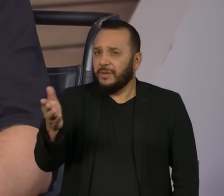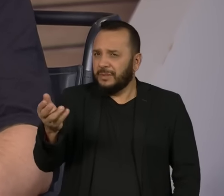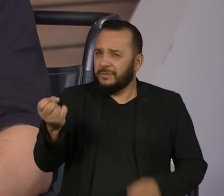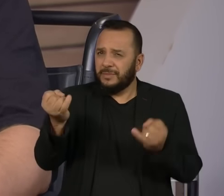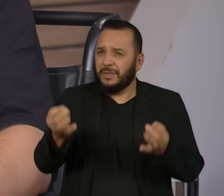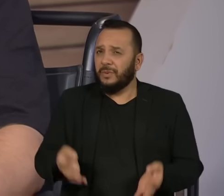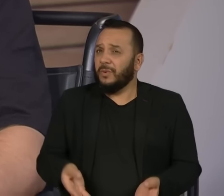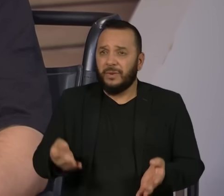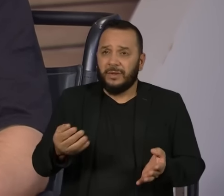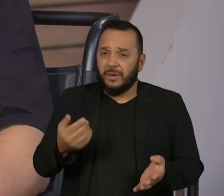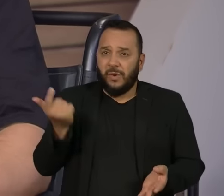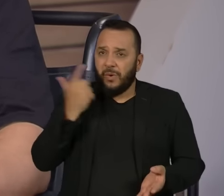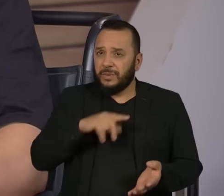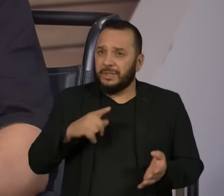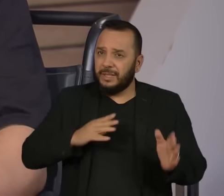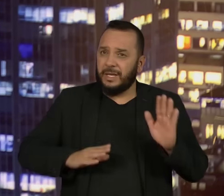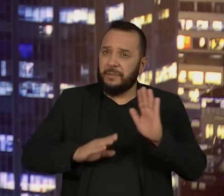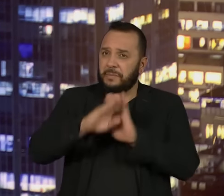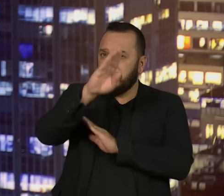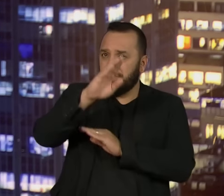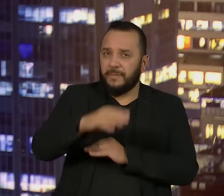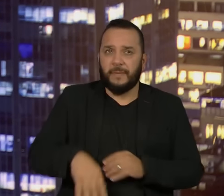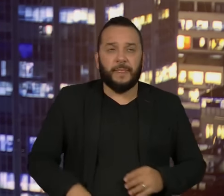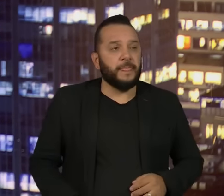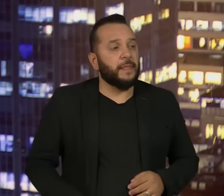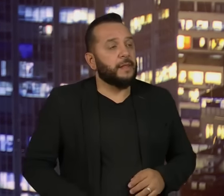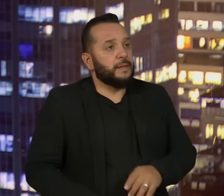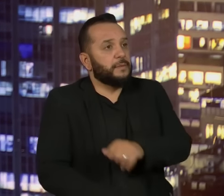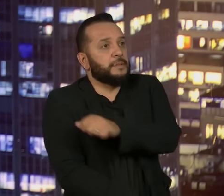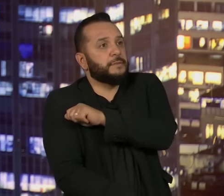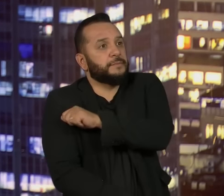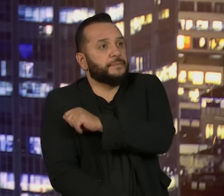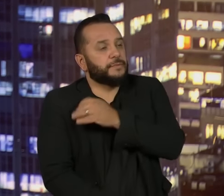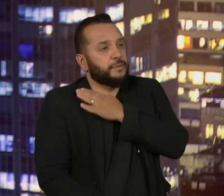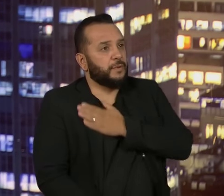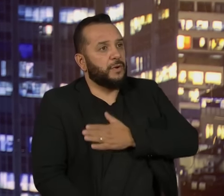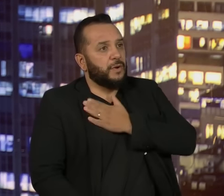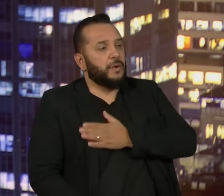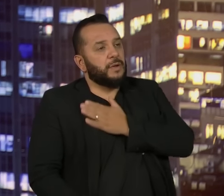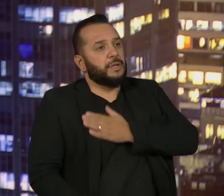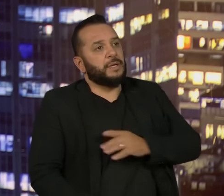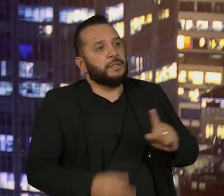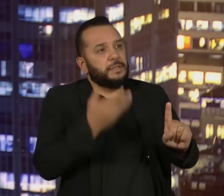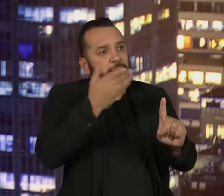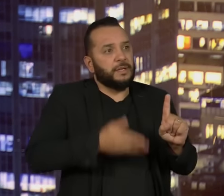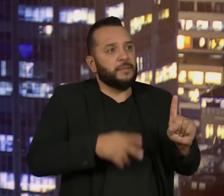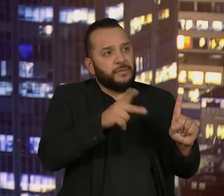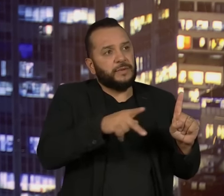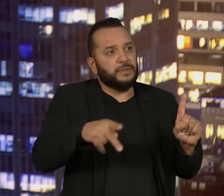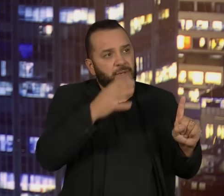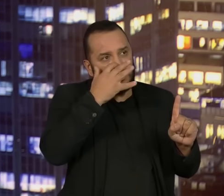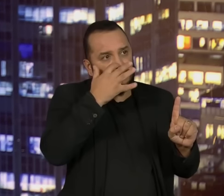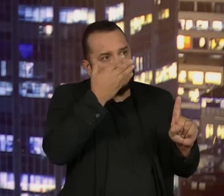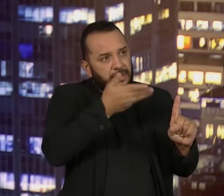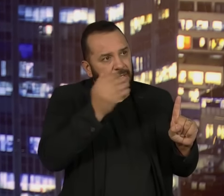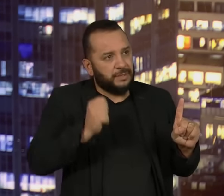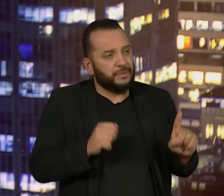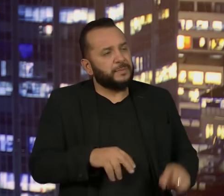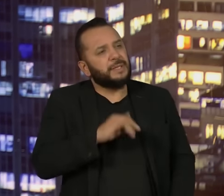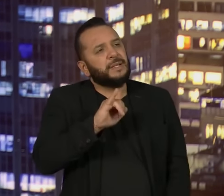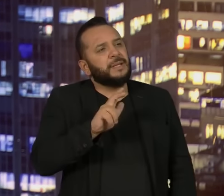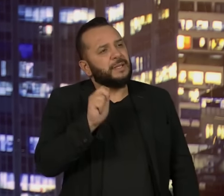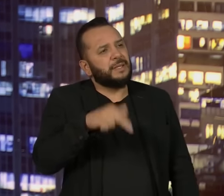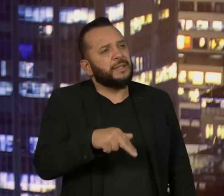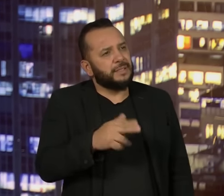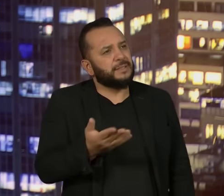pelo sucesso desses alunos. Que os alunos gostam, né? Um professor admirado pelos alunos. Né? Agora, Ilan, nesse